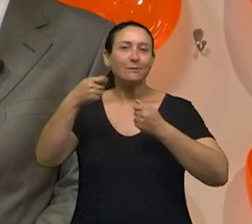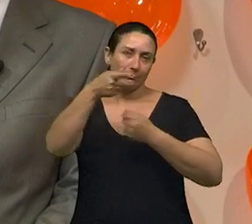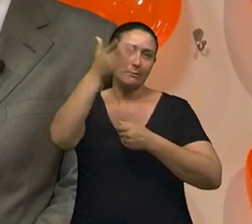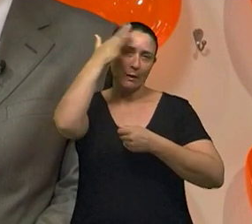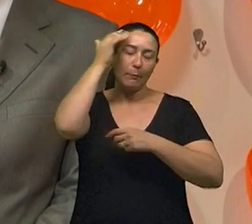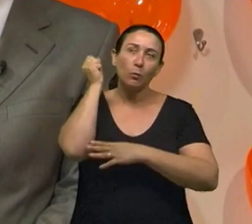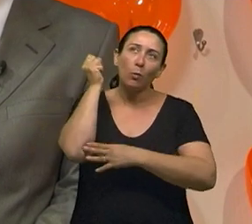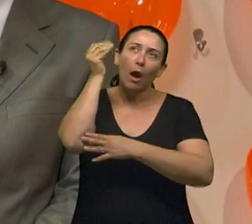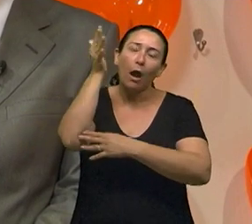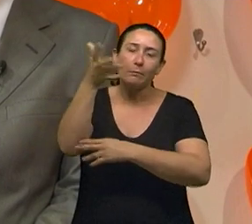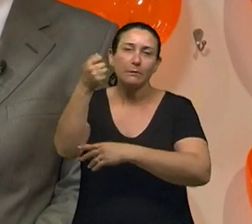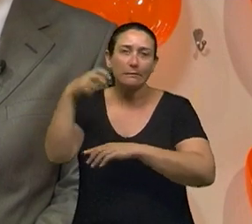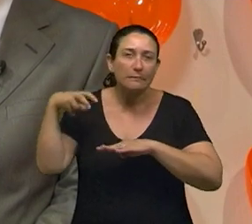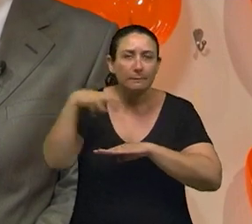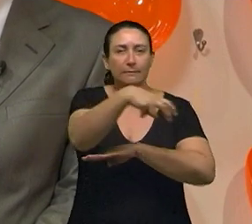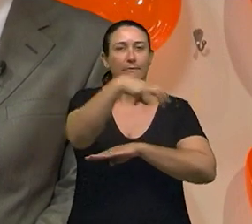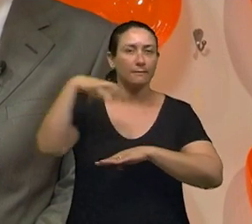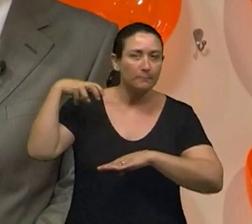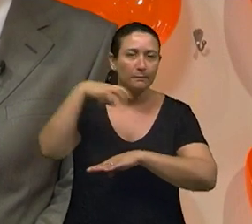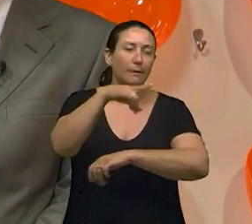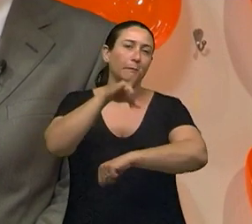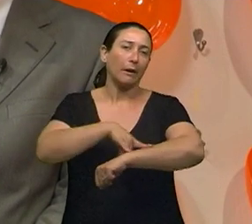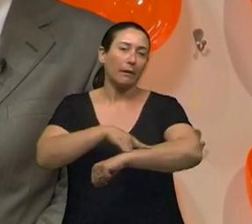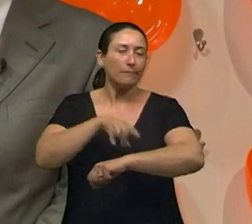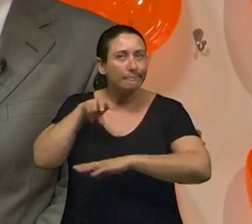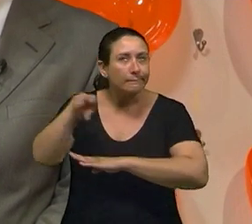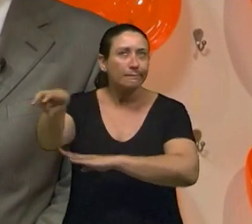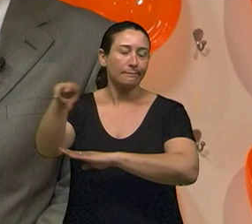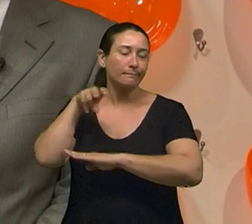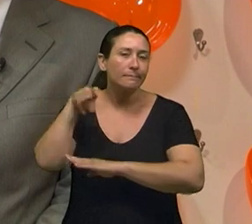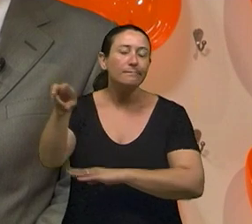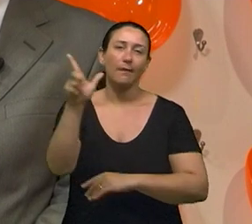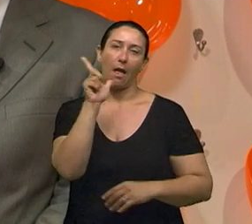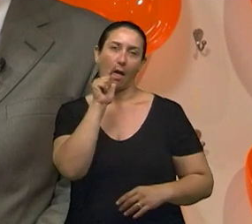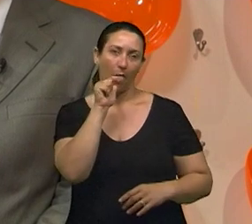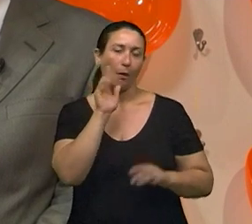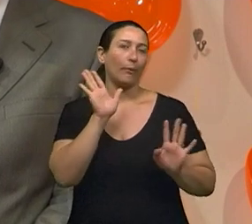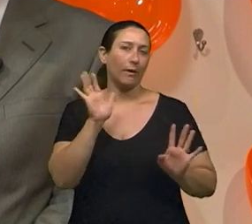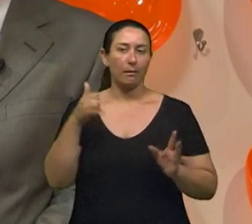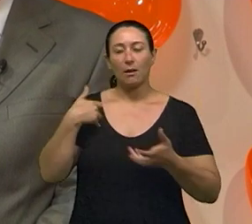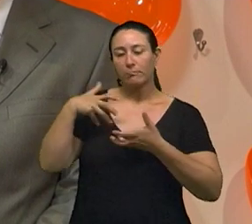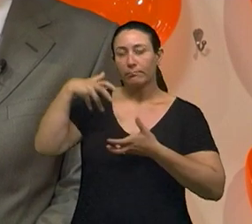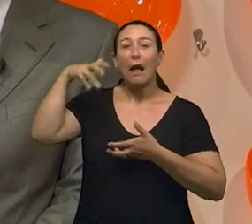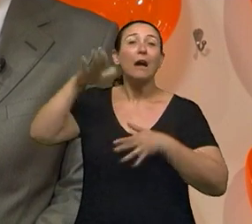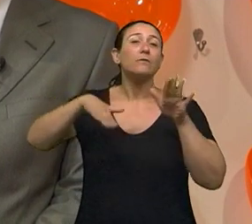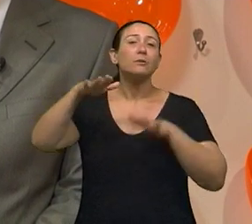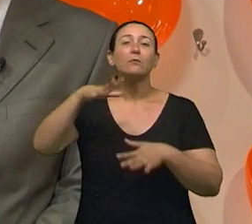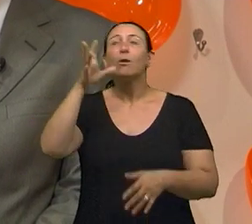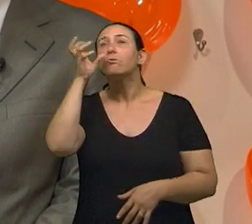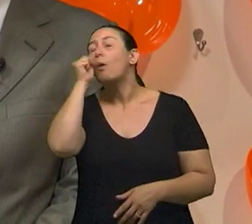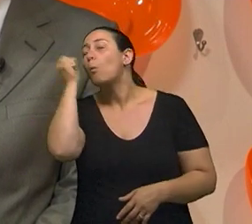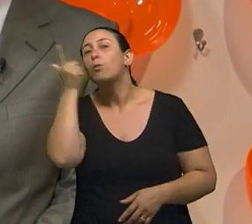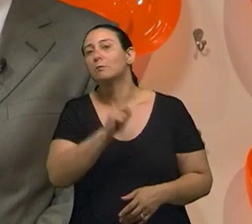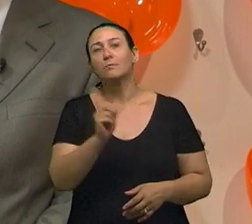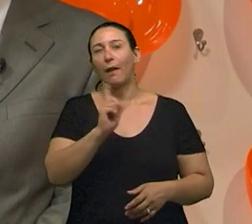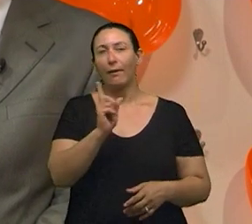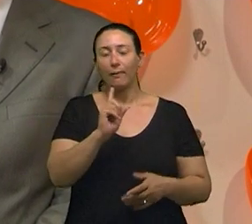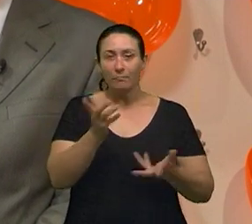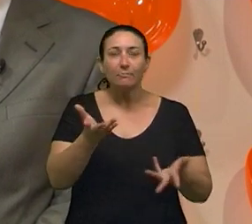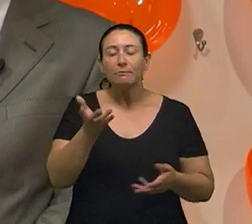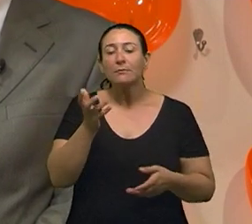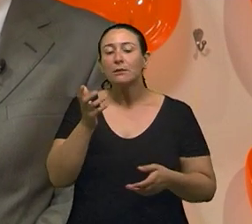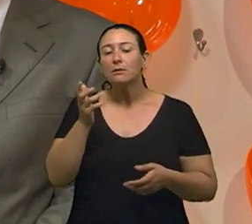né para ir ao banheiro para tomar uma água né às vezes estão com insônia E com isso elas